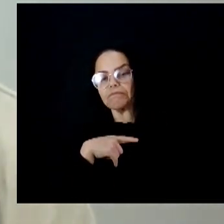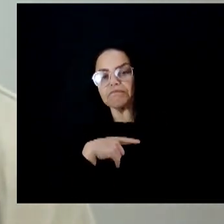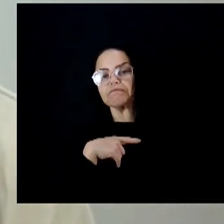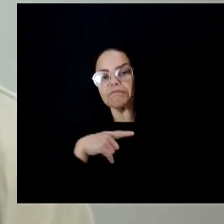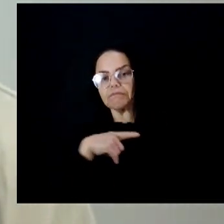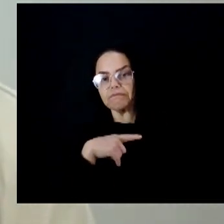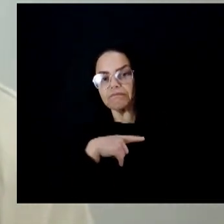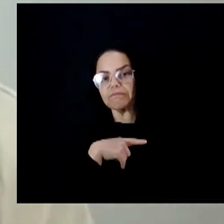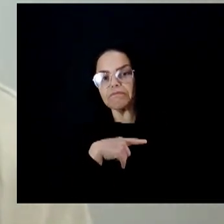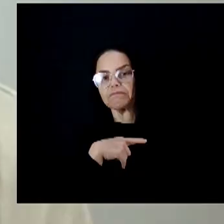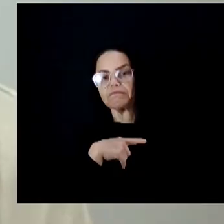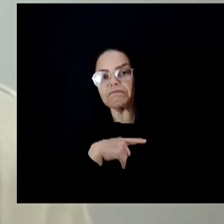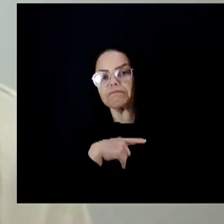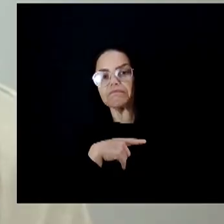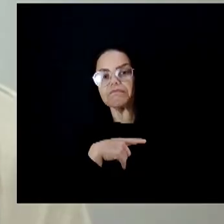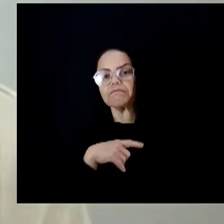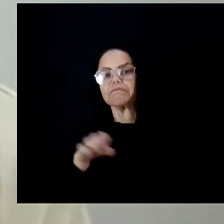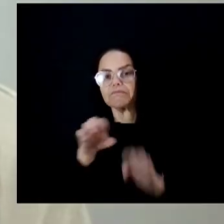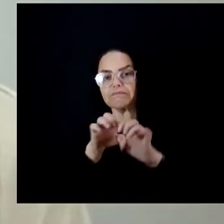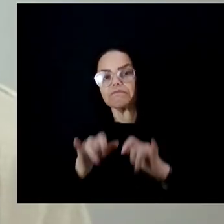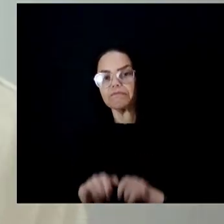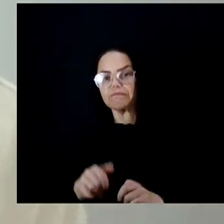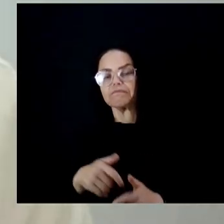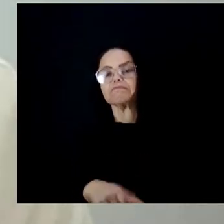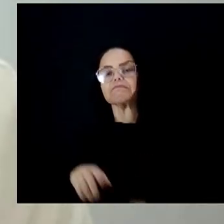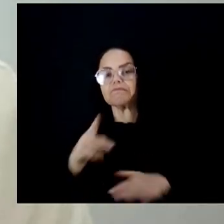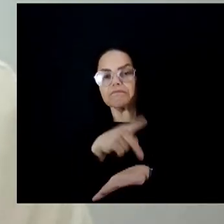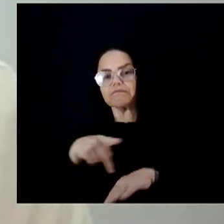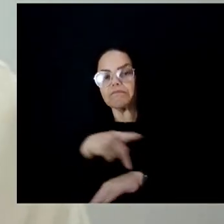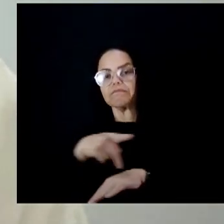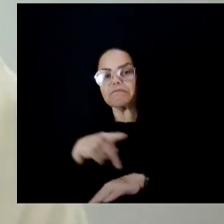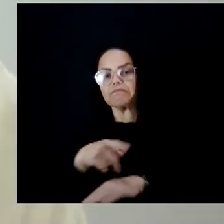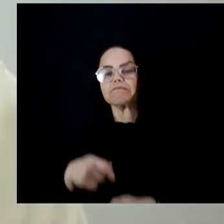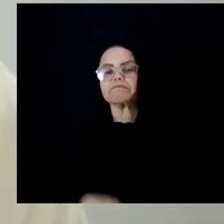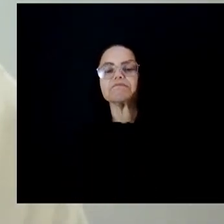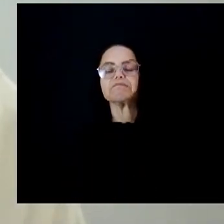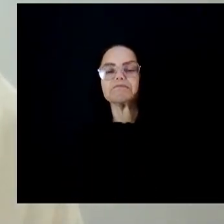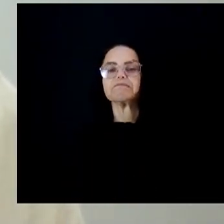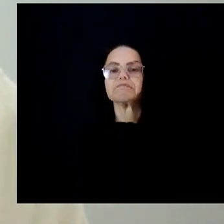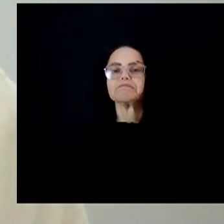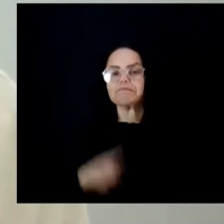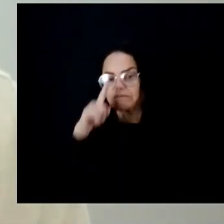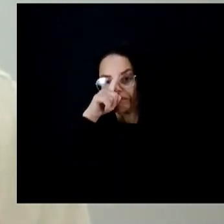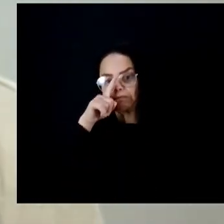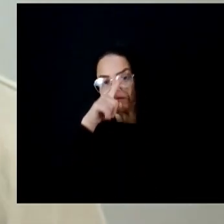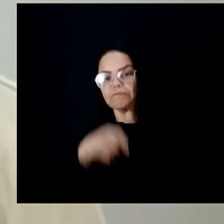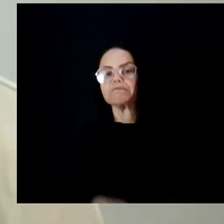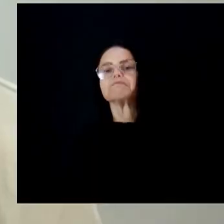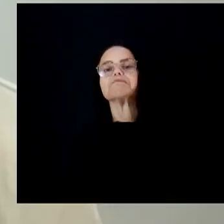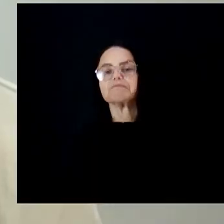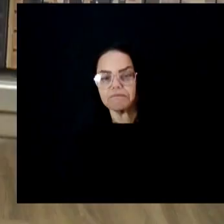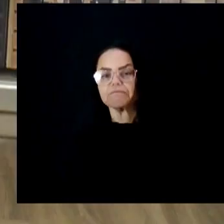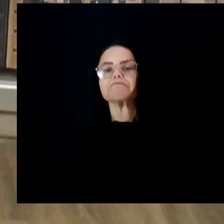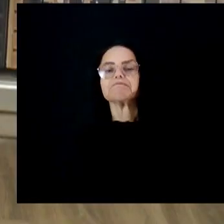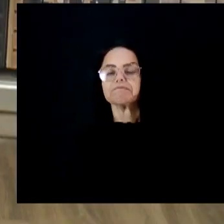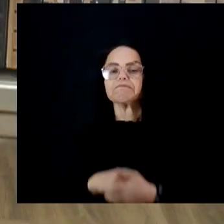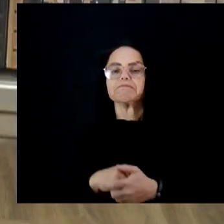ter uma infraestrutura em países que têm esse perigo, né? Esse risco sísmico muito